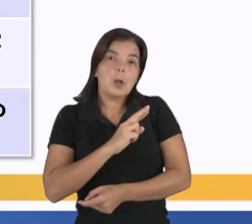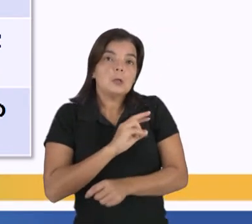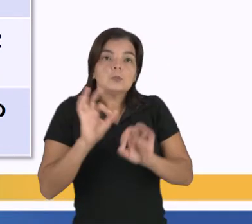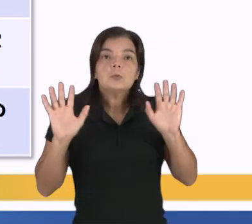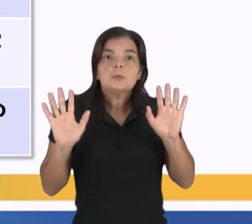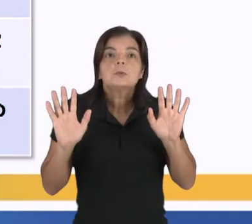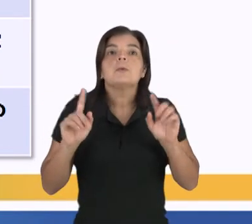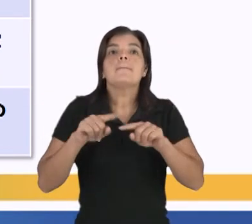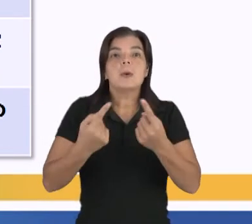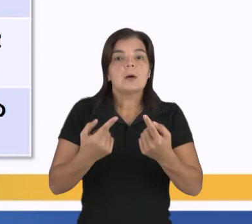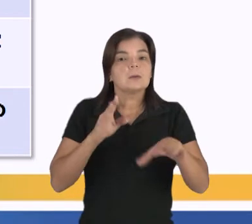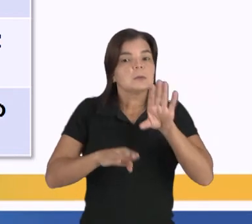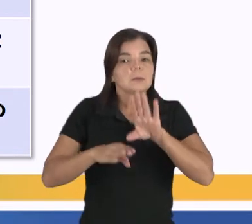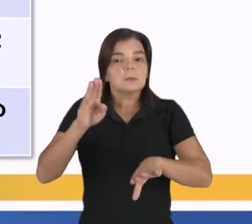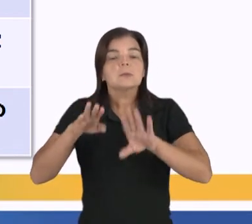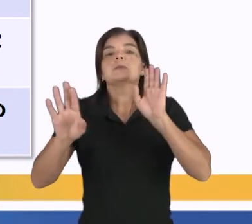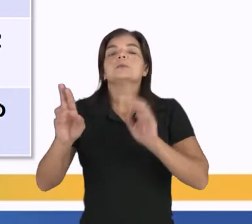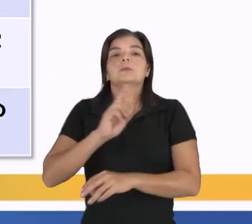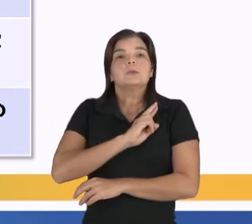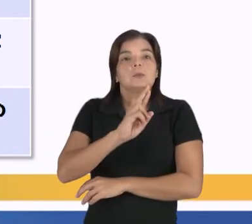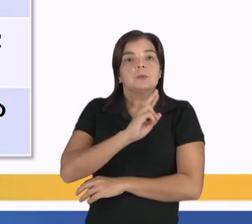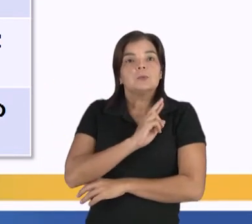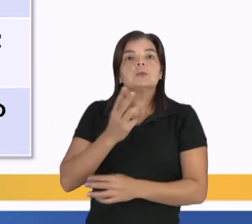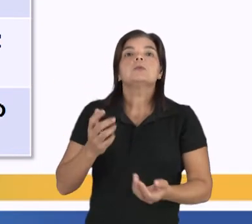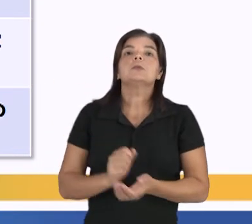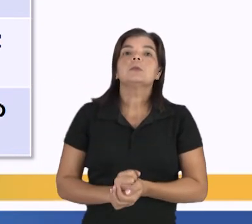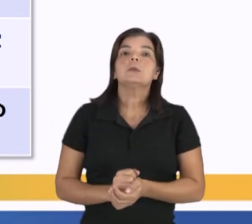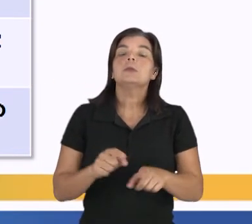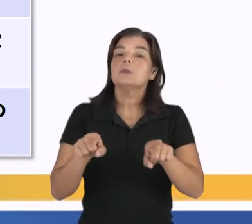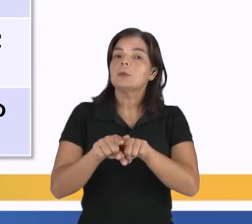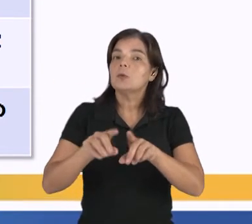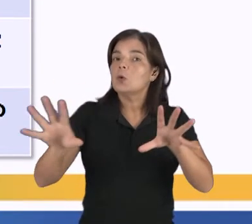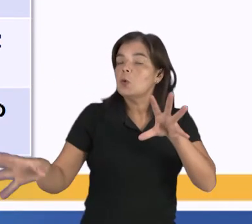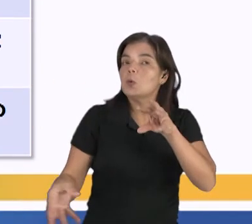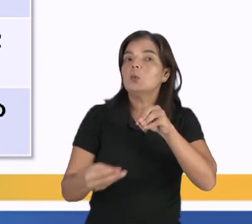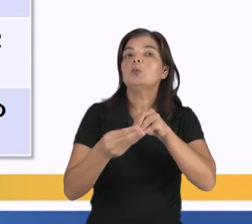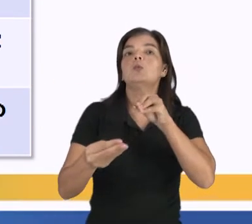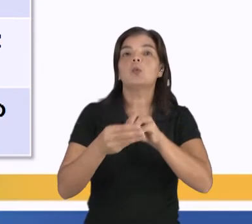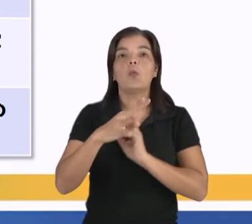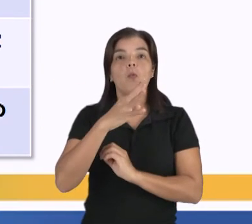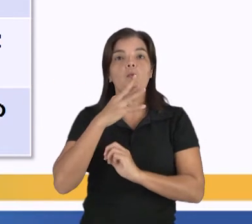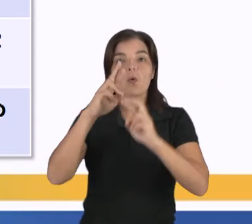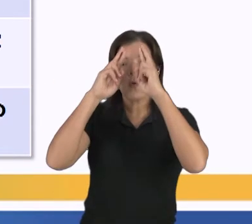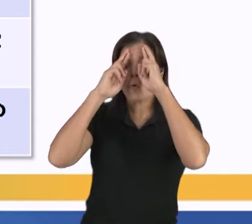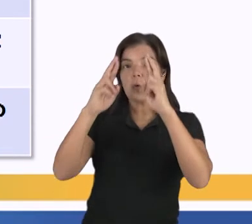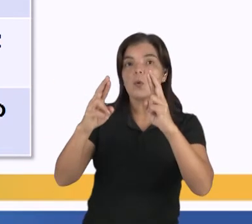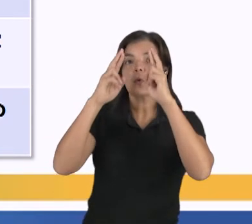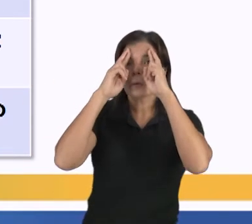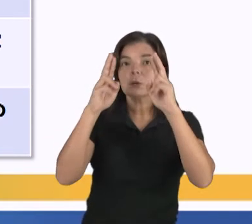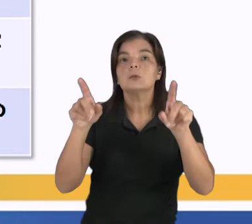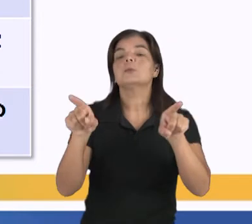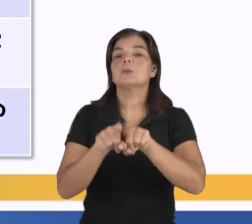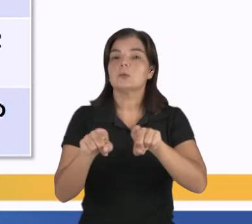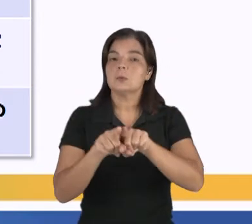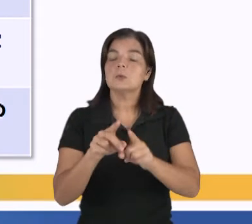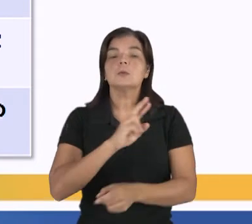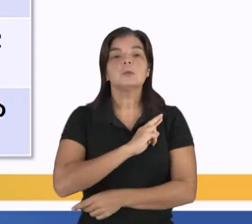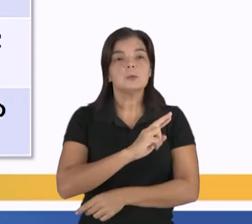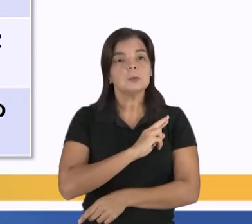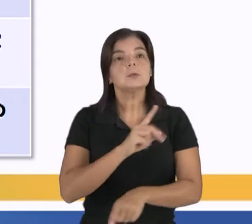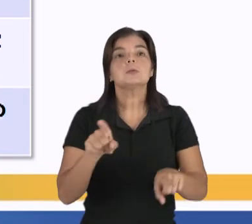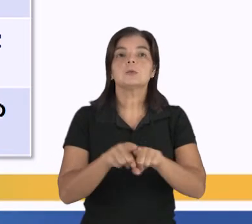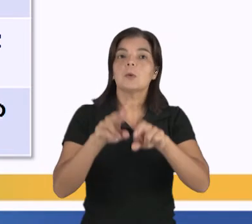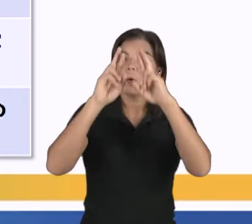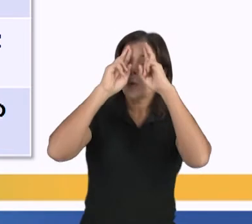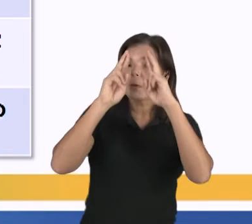religioso, seja qual for a sua religião, inclui conhecer o respeito a essa religião,